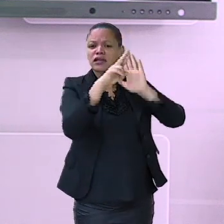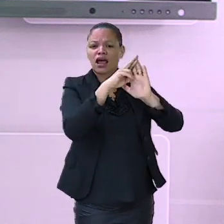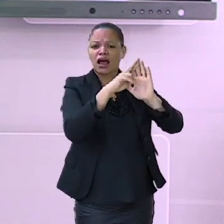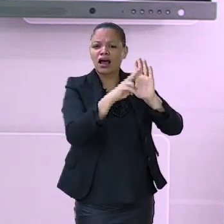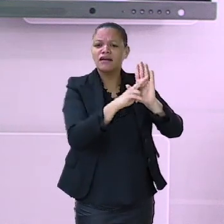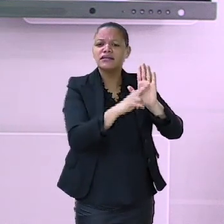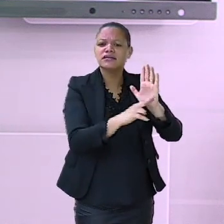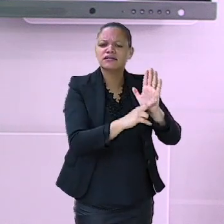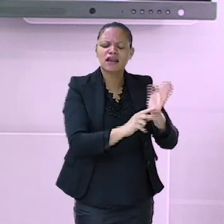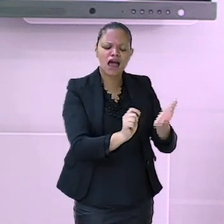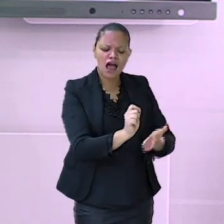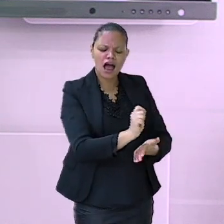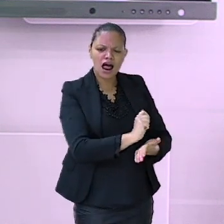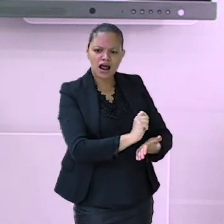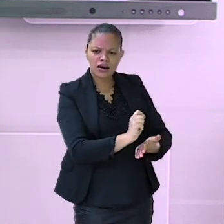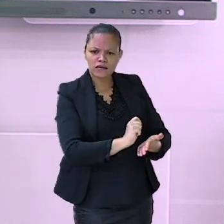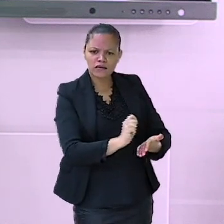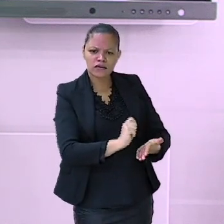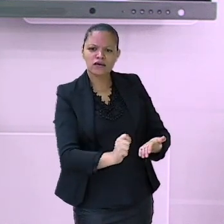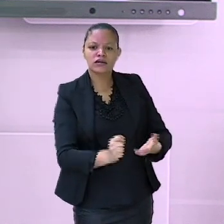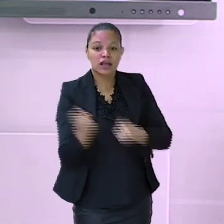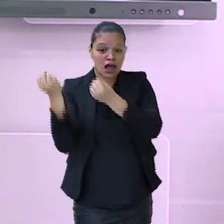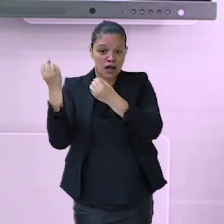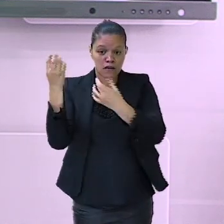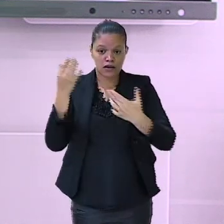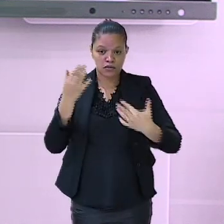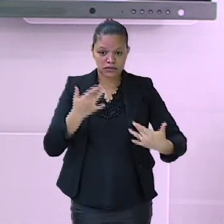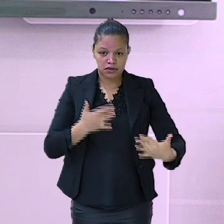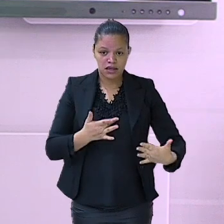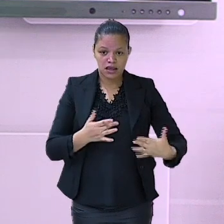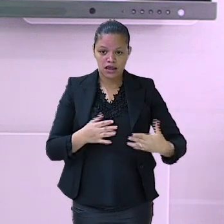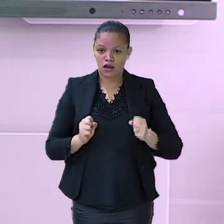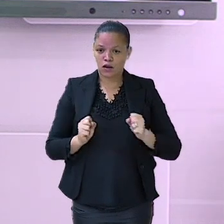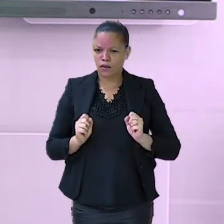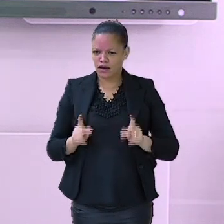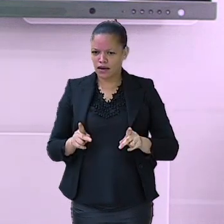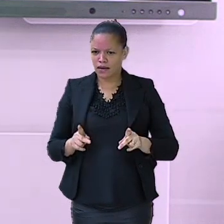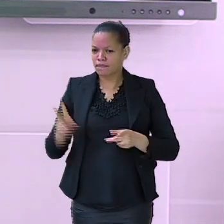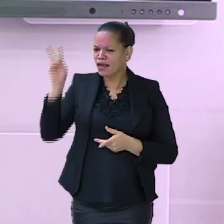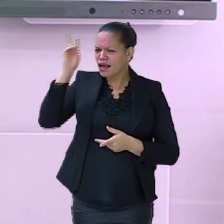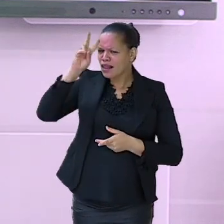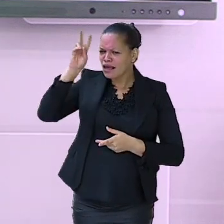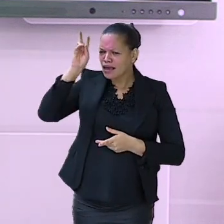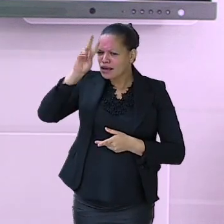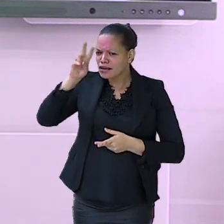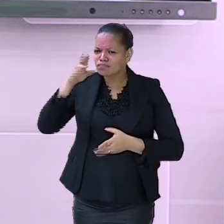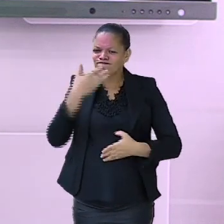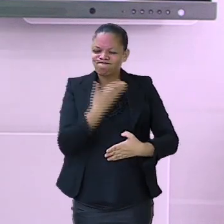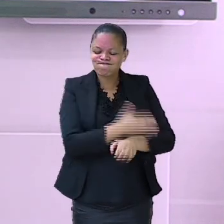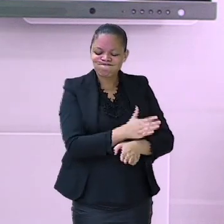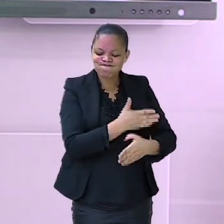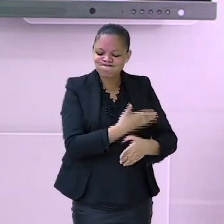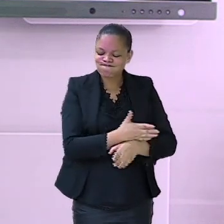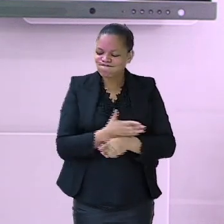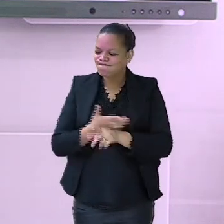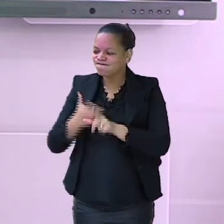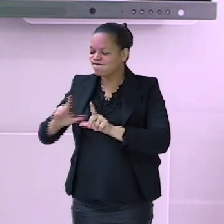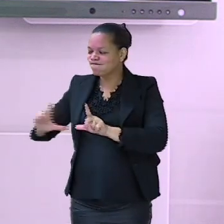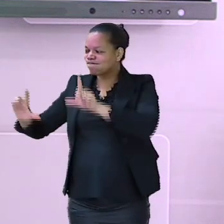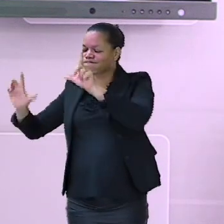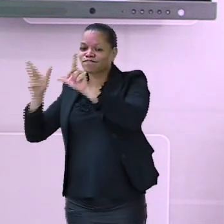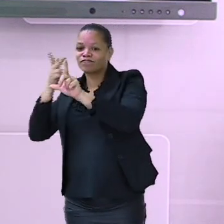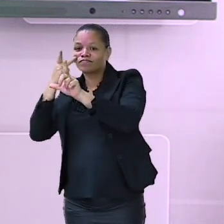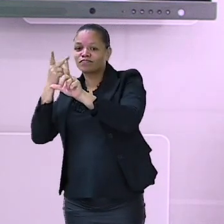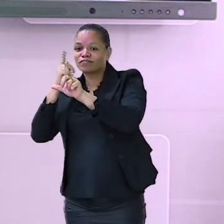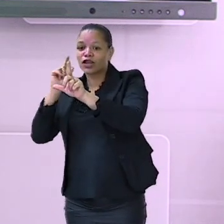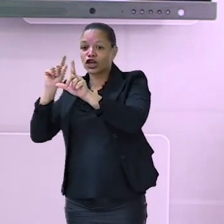e anotar este esquema que nós vimos por último, ok? Não se esqueça de acessar o nosso portal SMED-GV